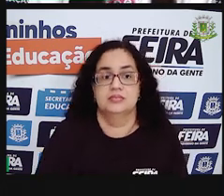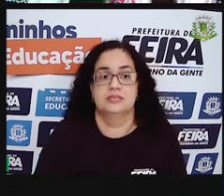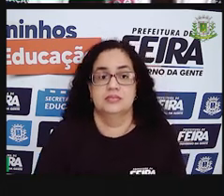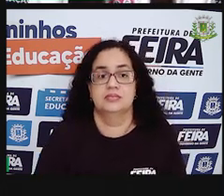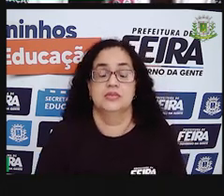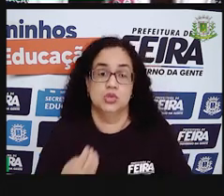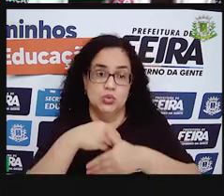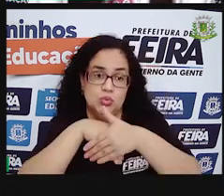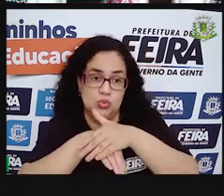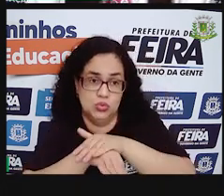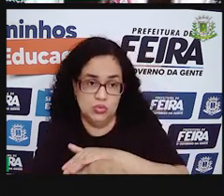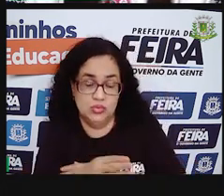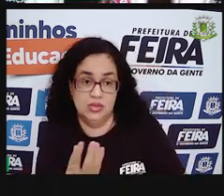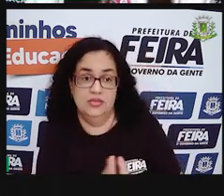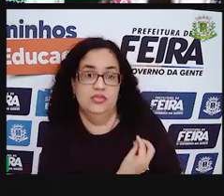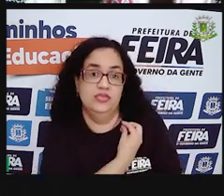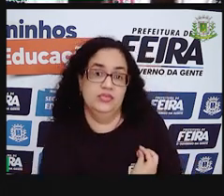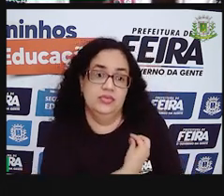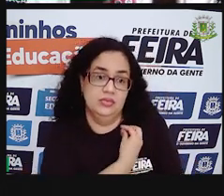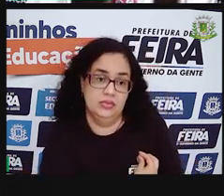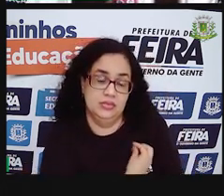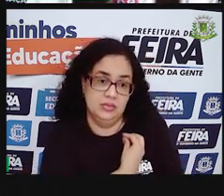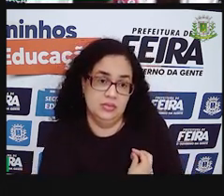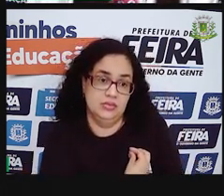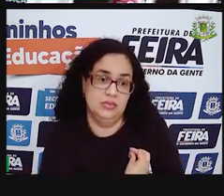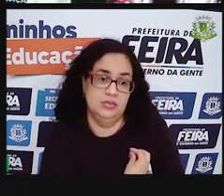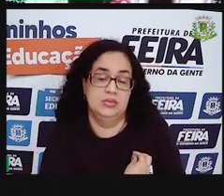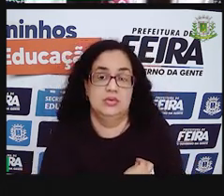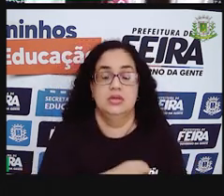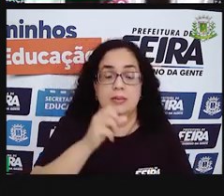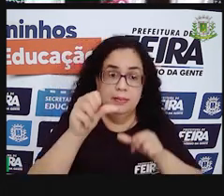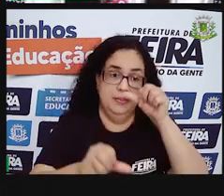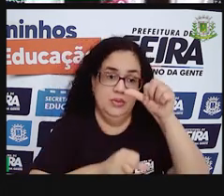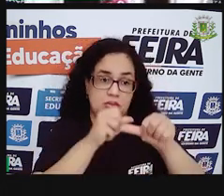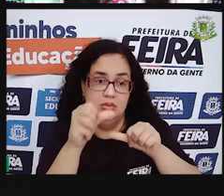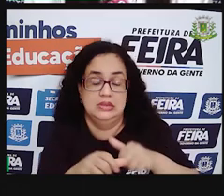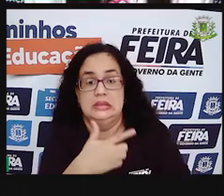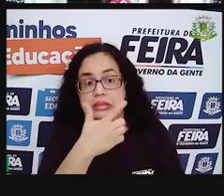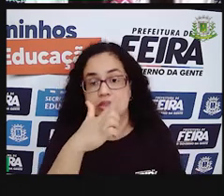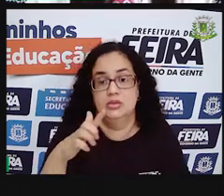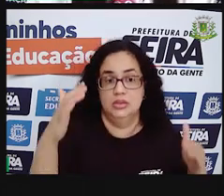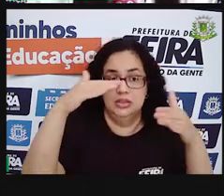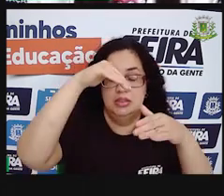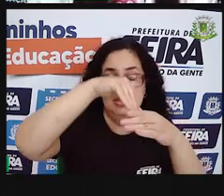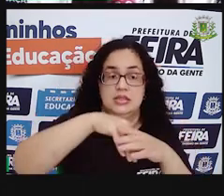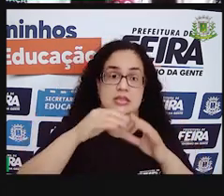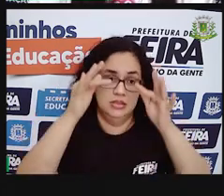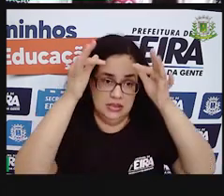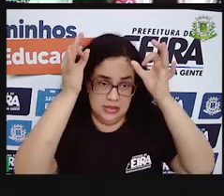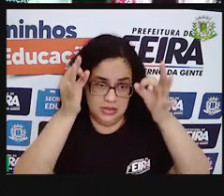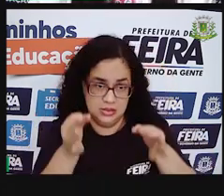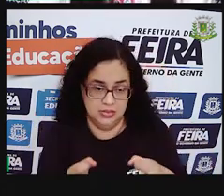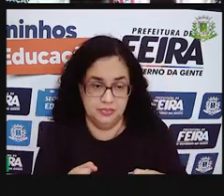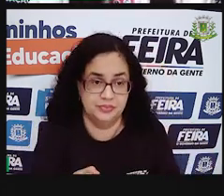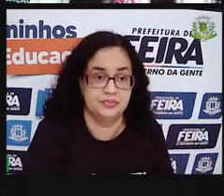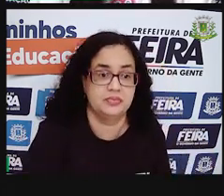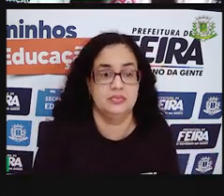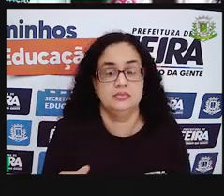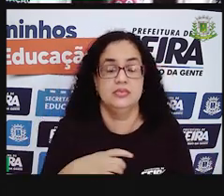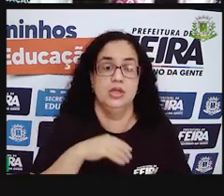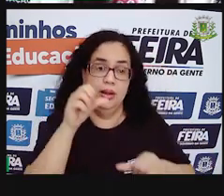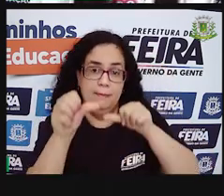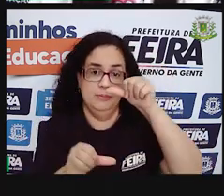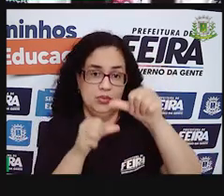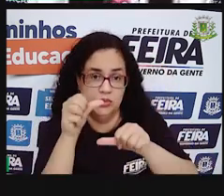os seus hábitos de vida, o fato de serem nômades, né, de não terem uma moradia fixa, de estarem se